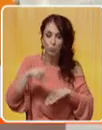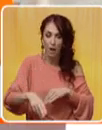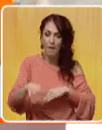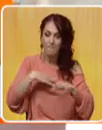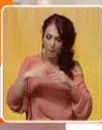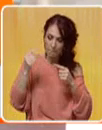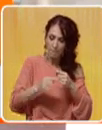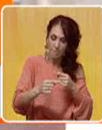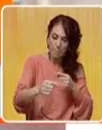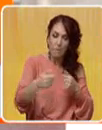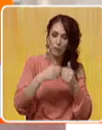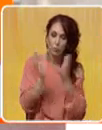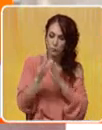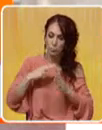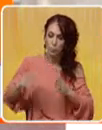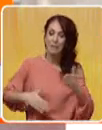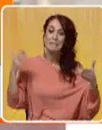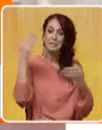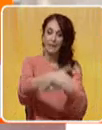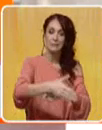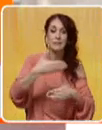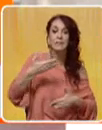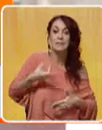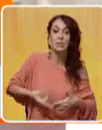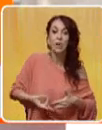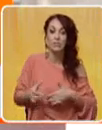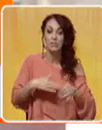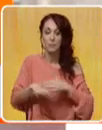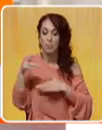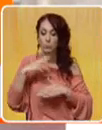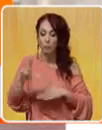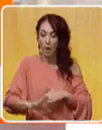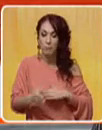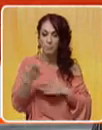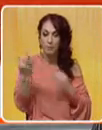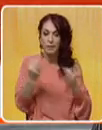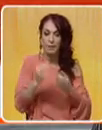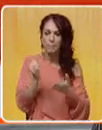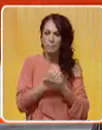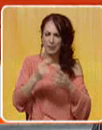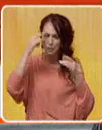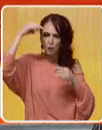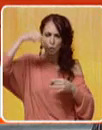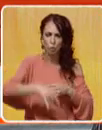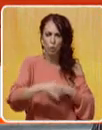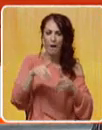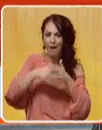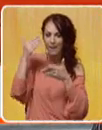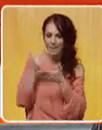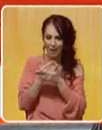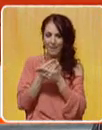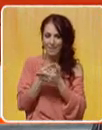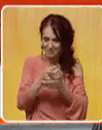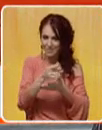a série Toda porque era em direto em 79 e fizemos em Portugal os primeiros na praça de Touros de Cascais de